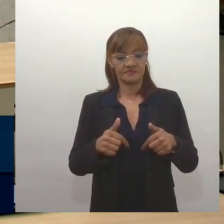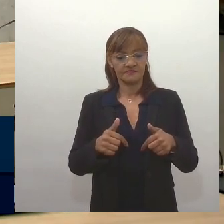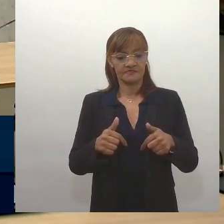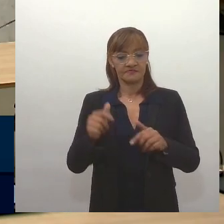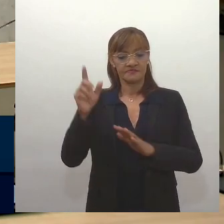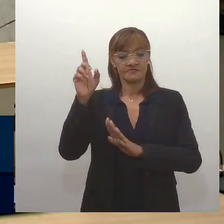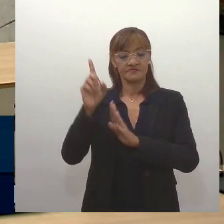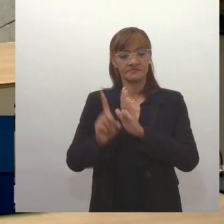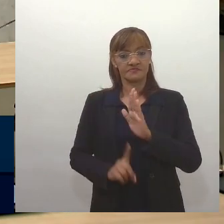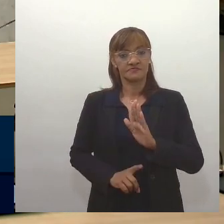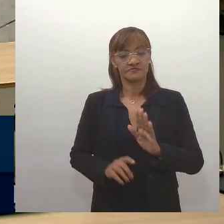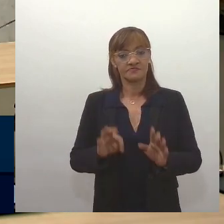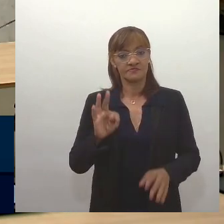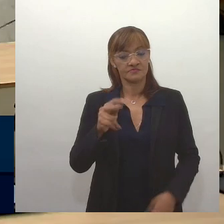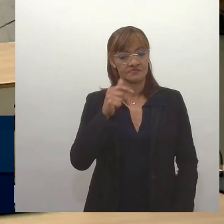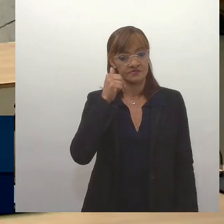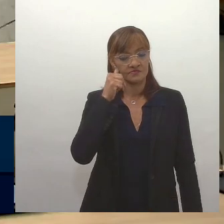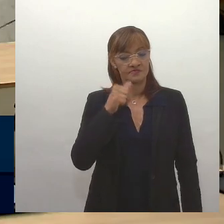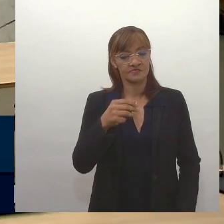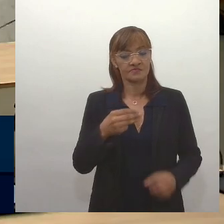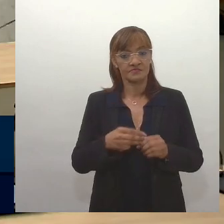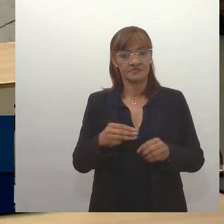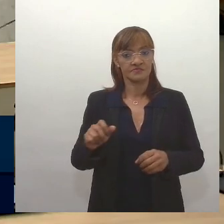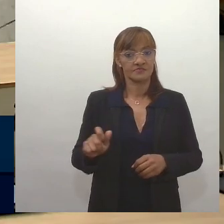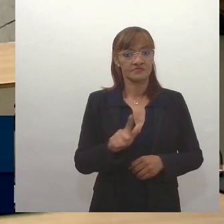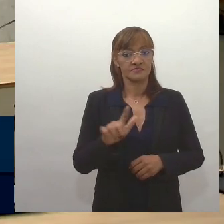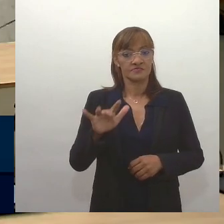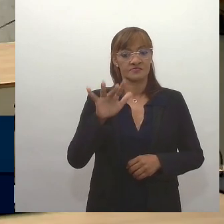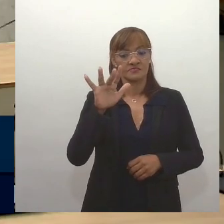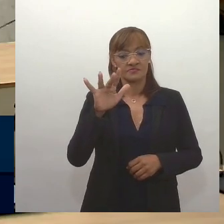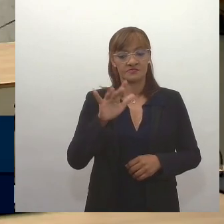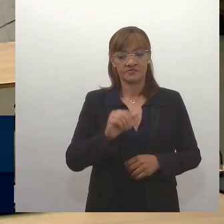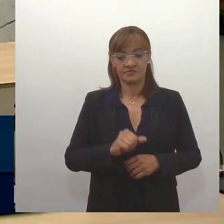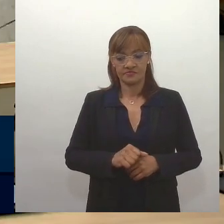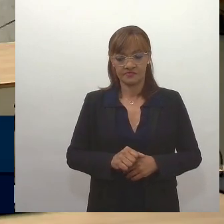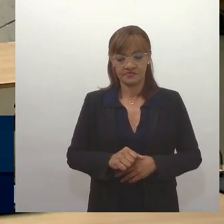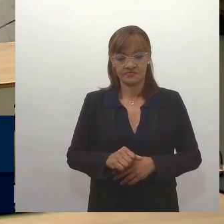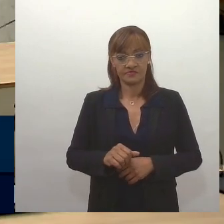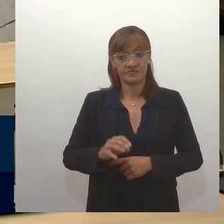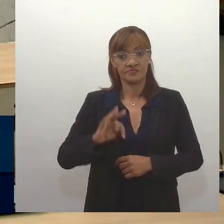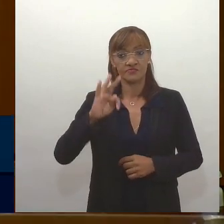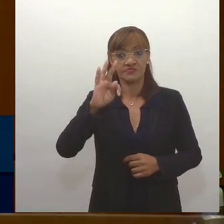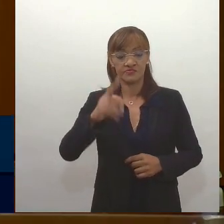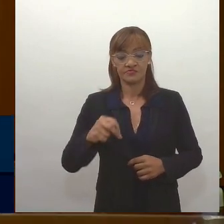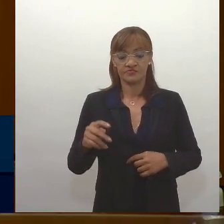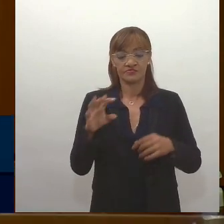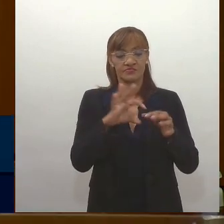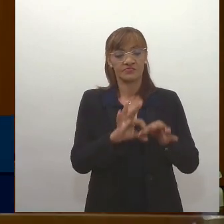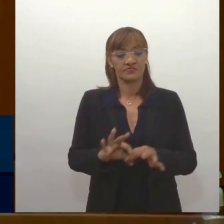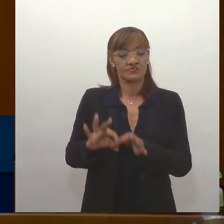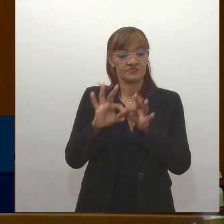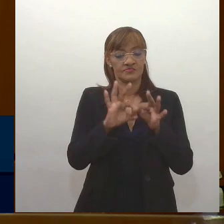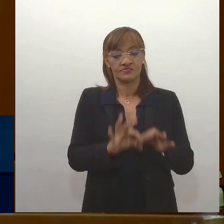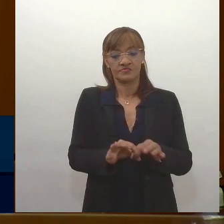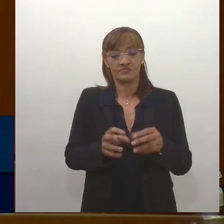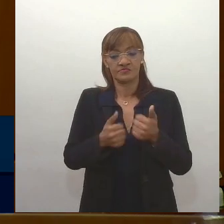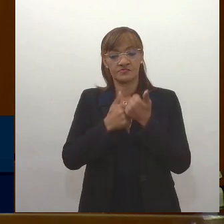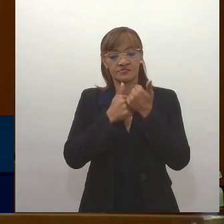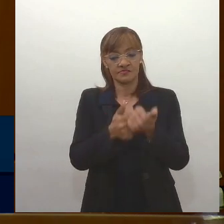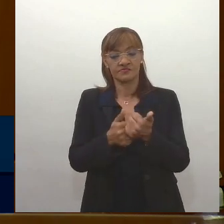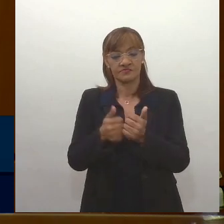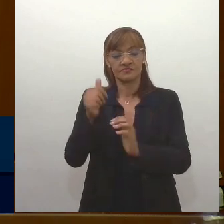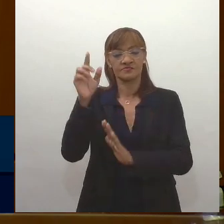município de lagarto e que estão todas Unidas em pró dos direitos dos cidadãos das